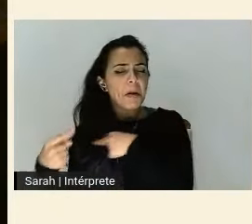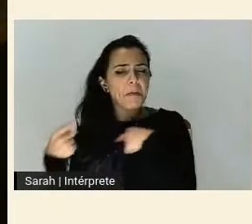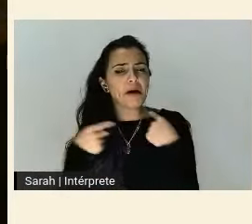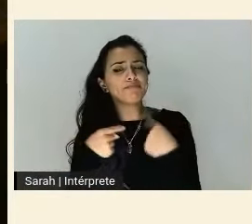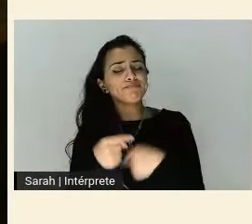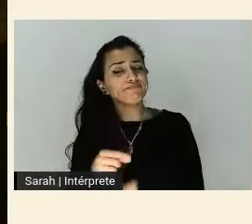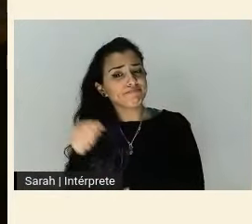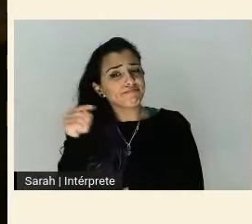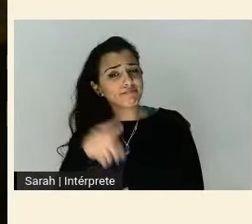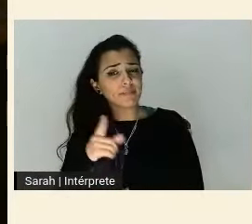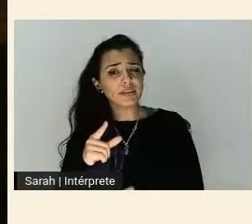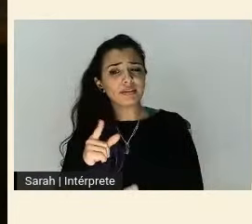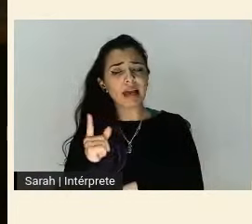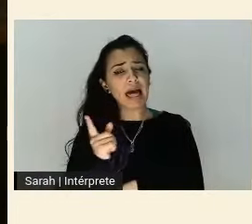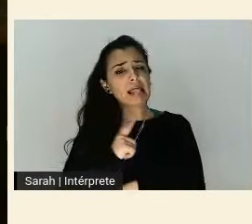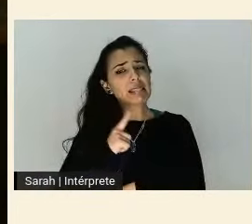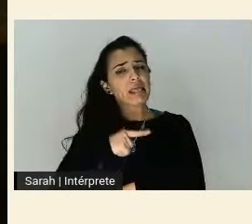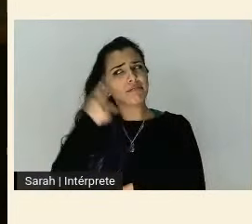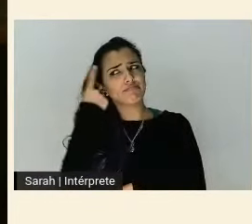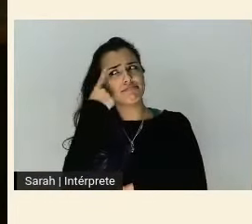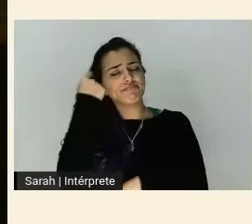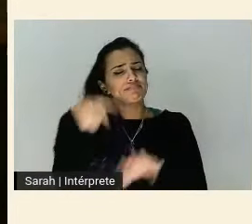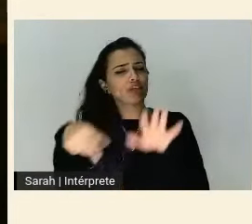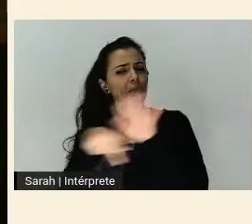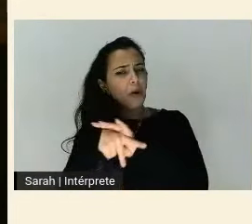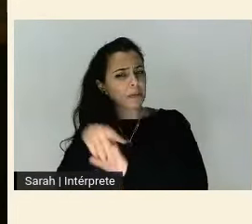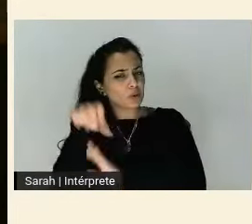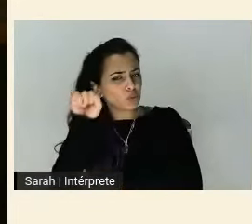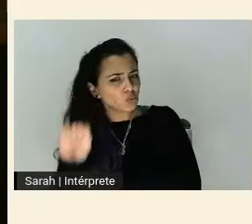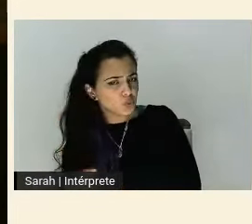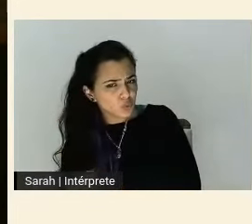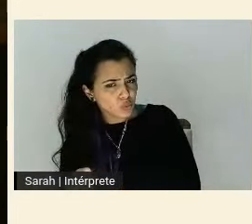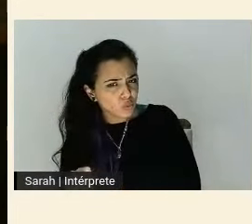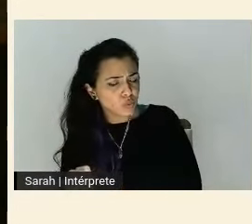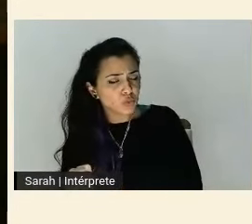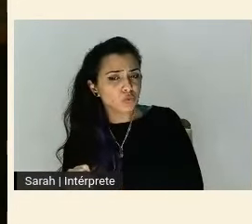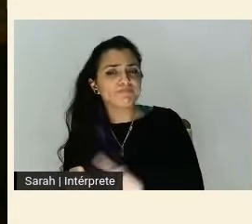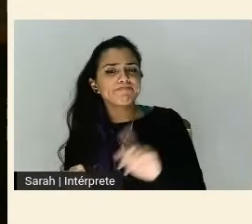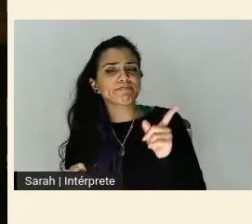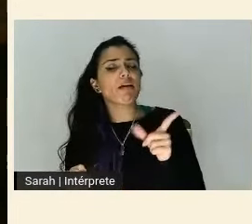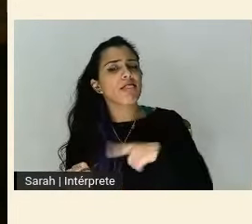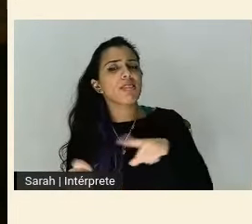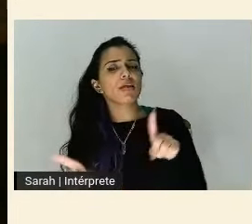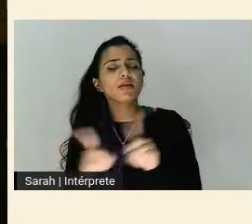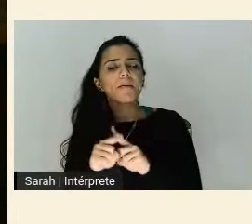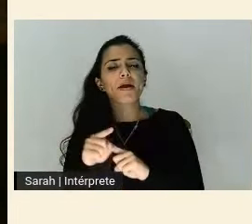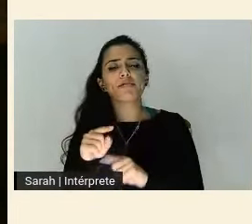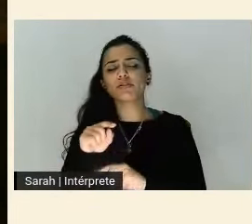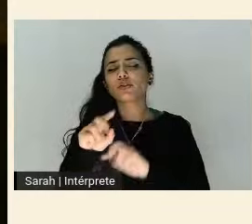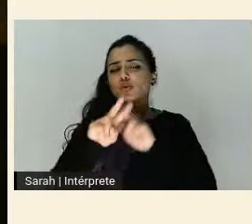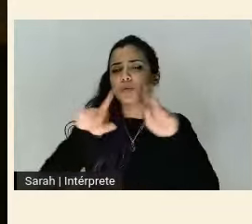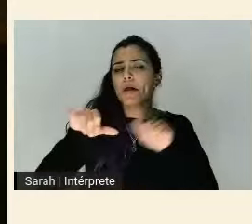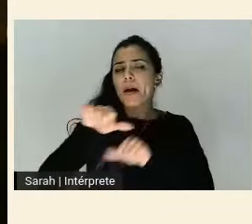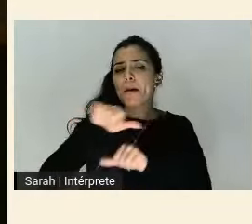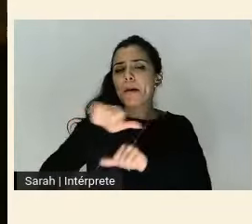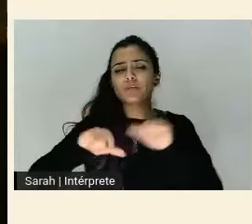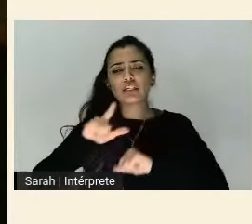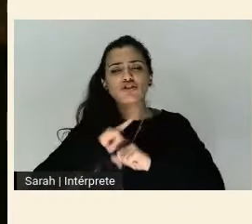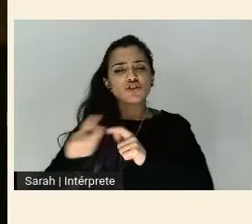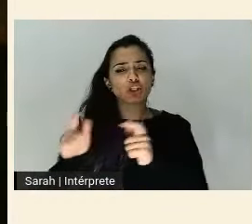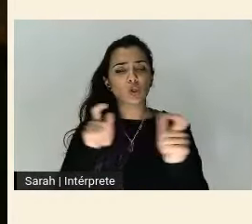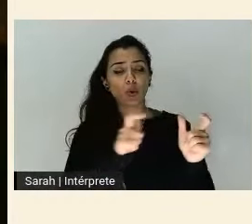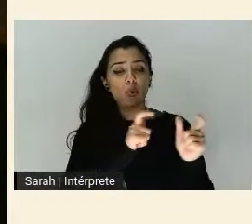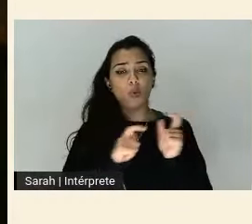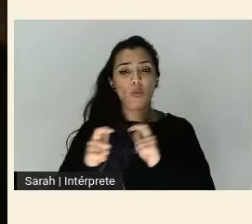muito mais do que qualquer ideia emigrada do Sul, foi o fundamento das mudanças que ocorriam no campo das letras